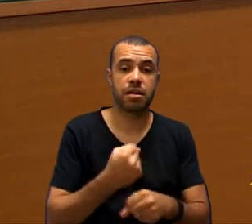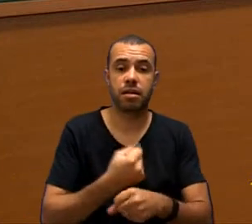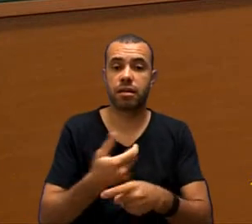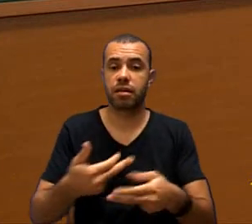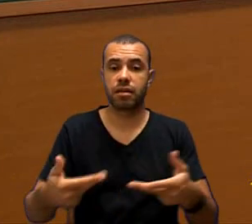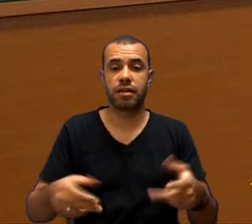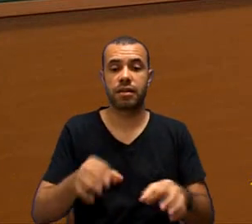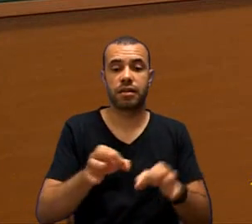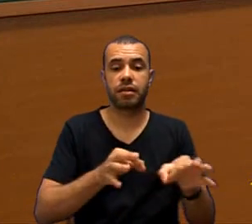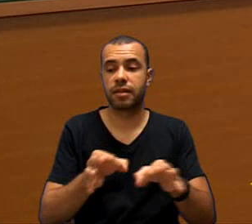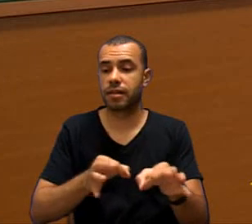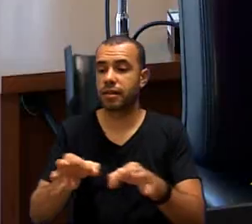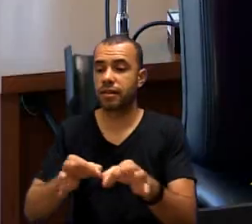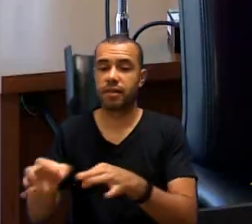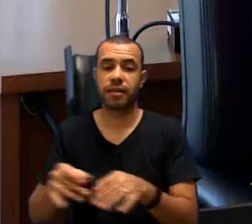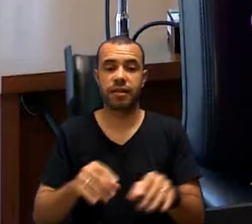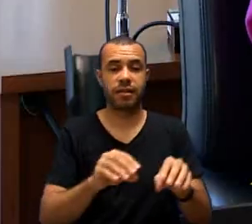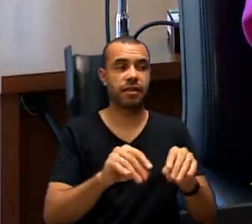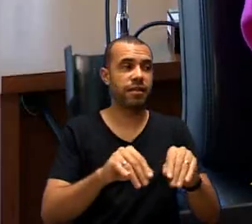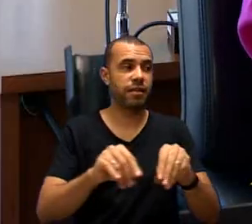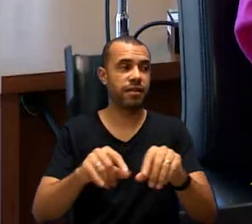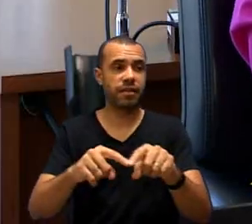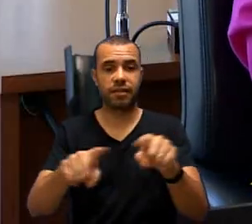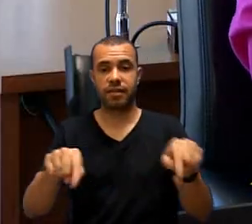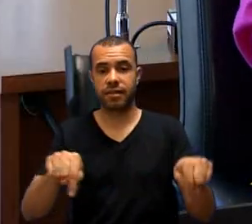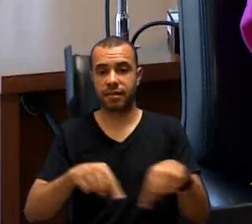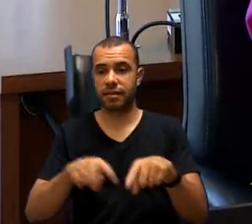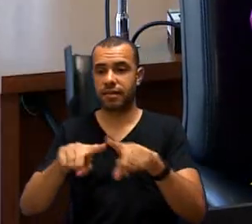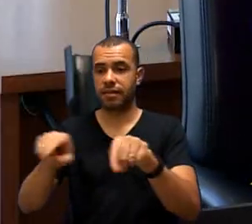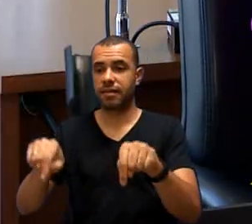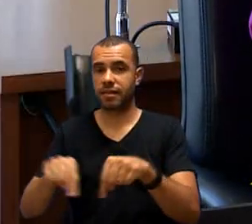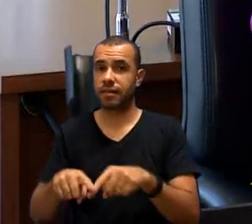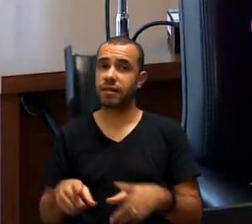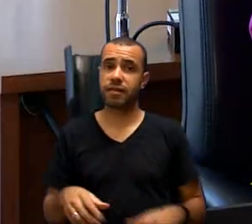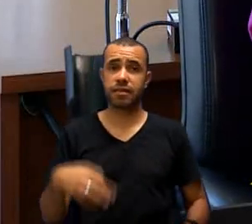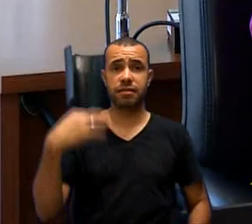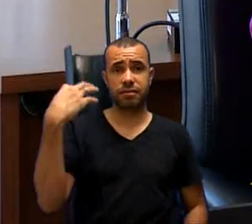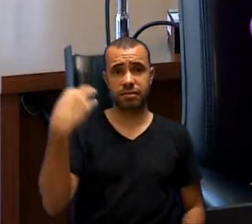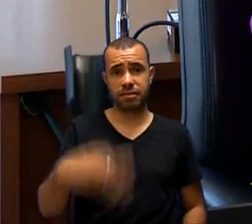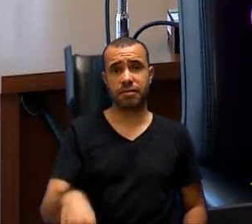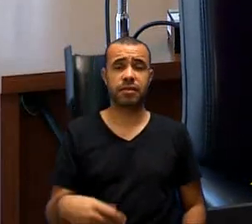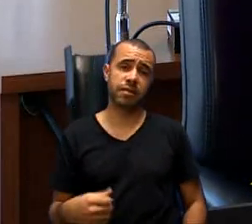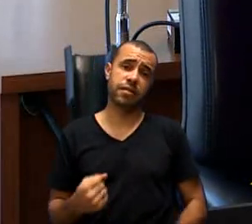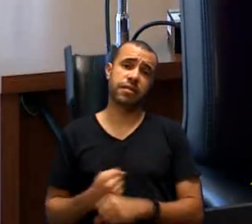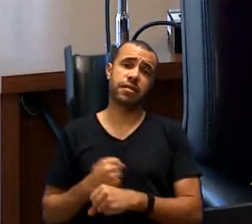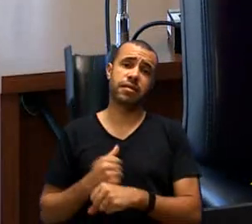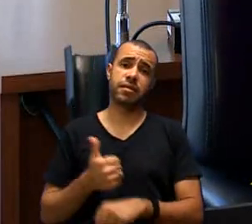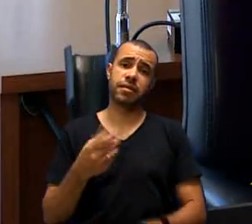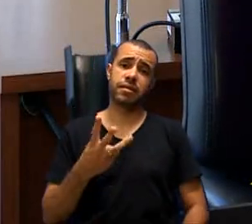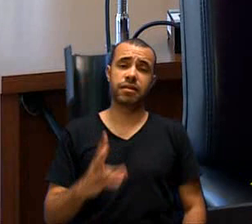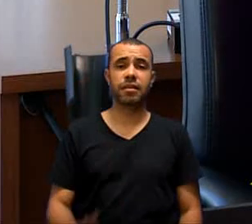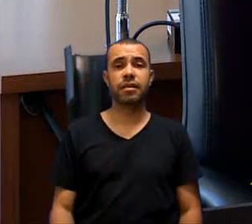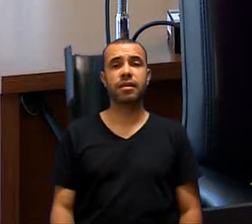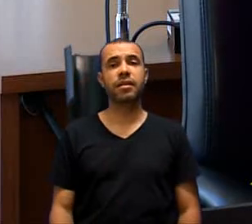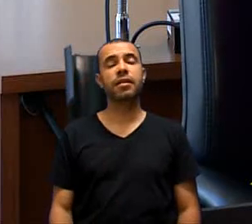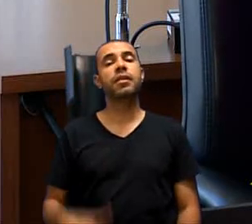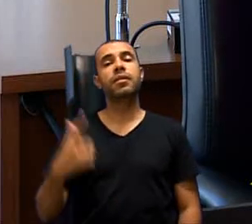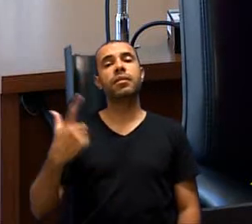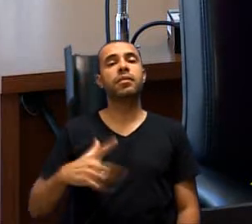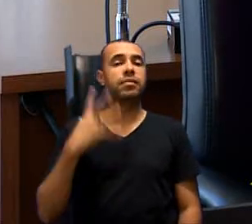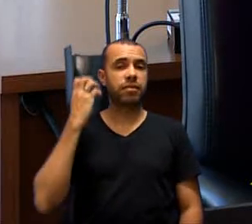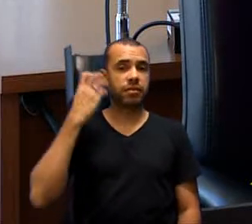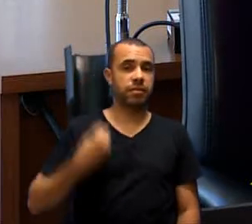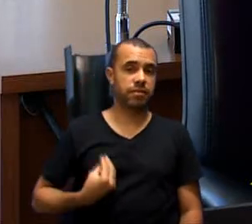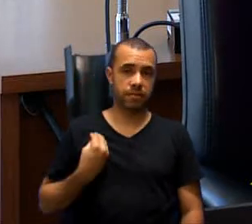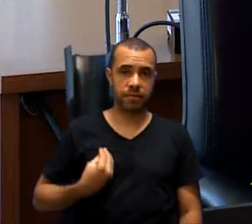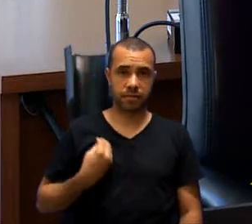repita meu discurso. Não existe planejamento da cidade para depois eu falo isso aqui nesta tribuna sabiamente. Há 3 anos. Eu queria só citar a presença da vereadora Fernanda Garcia,